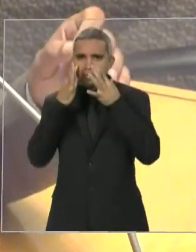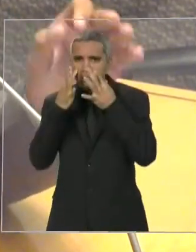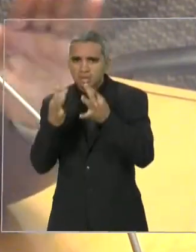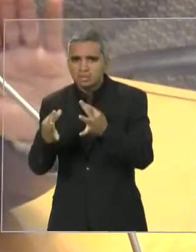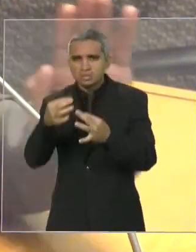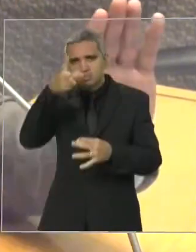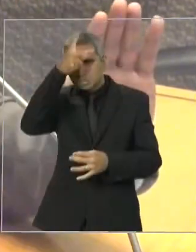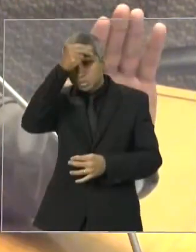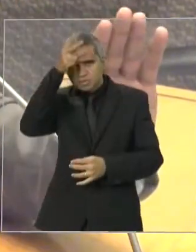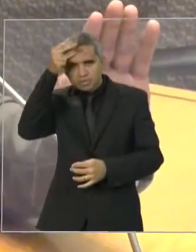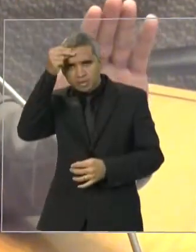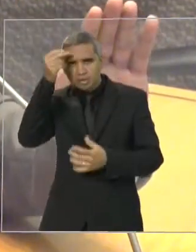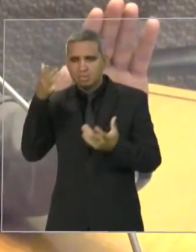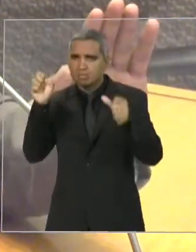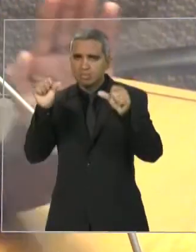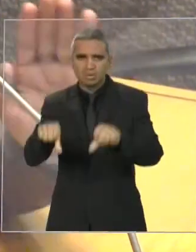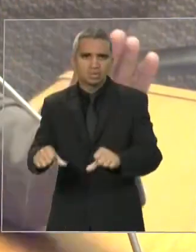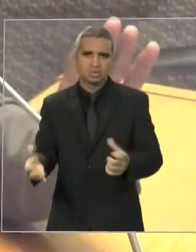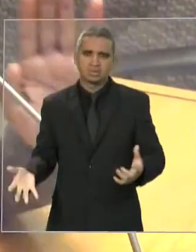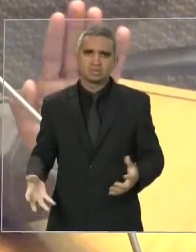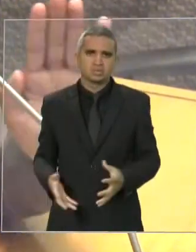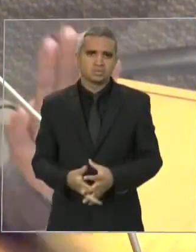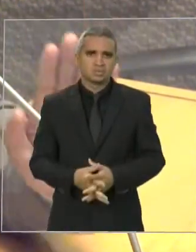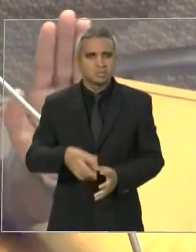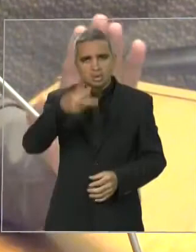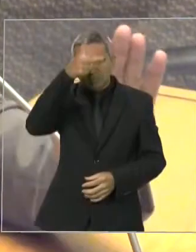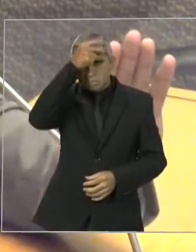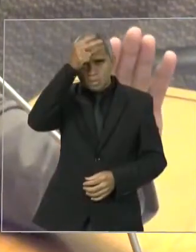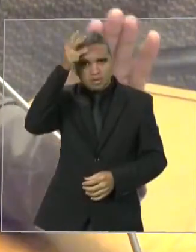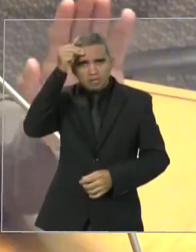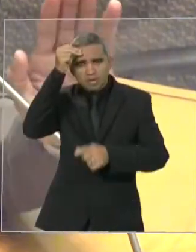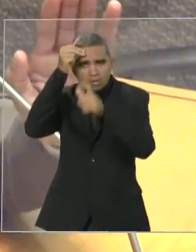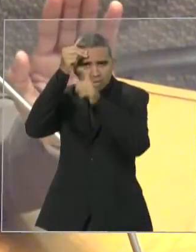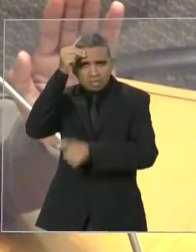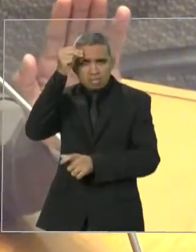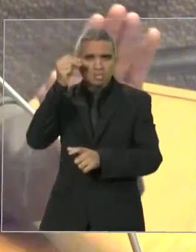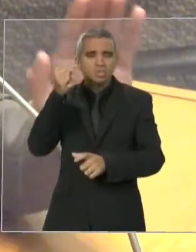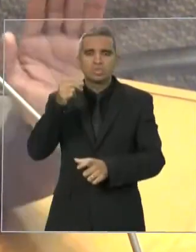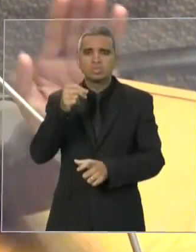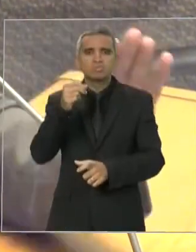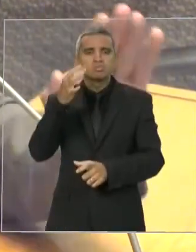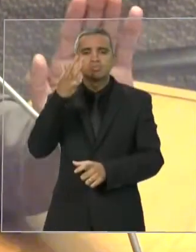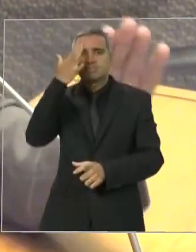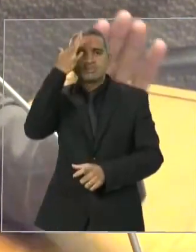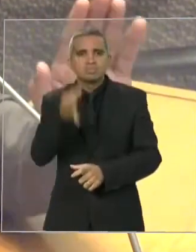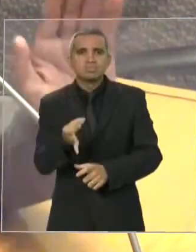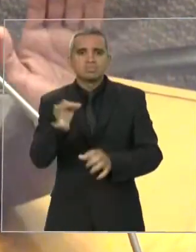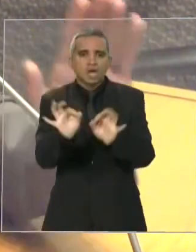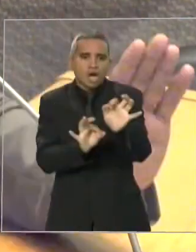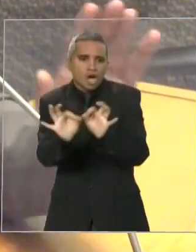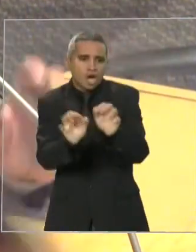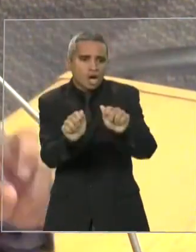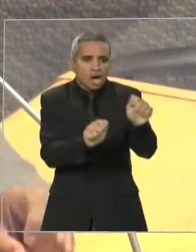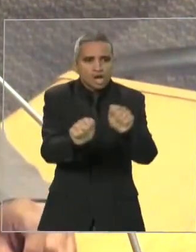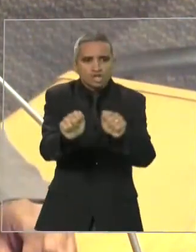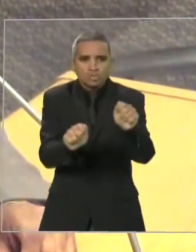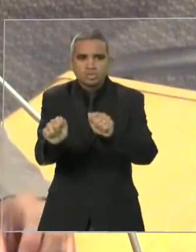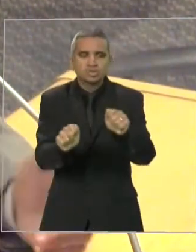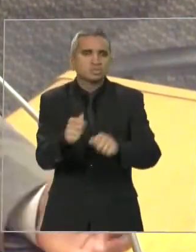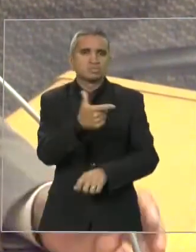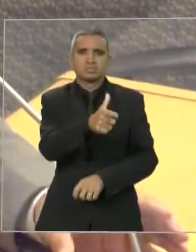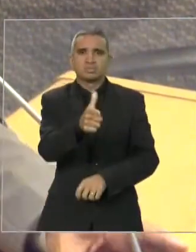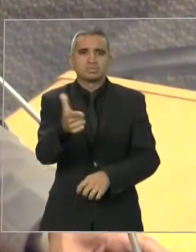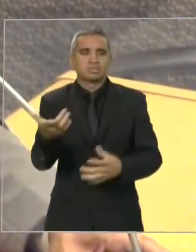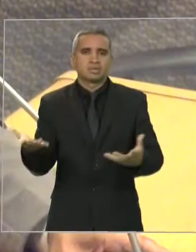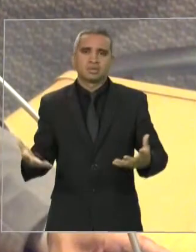municipais. Não tem o mínimo de noção de administração pública, o mínimo de atenção com o dinheiro público.